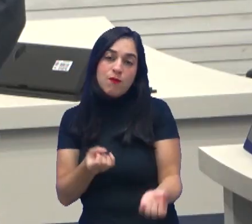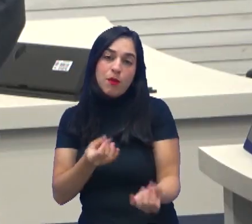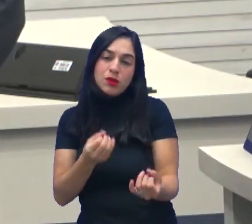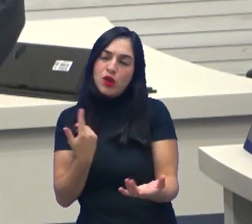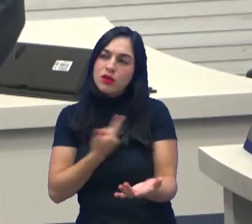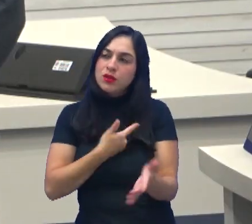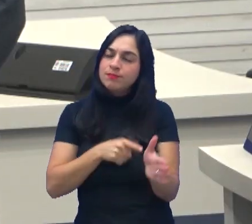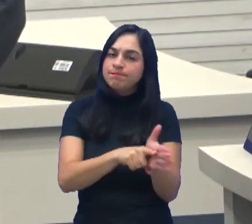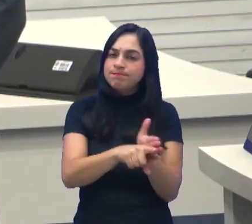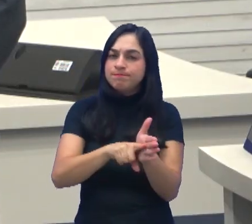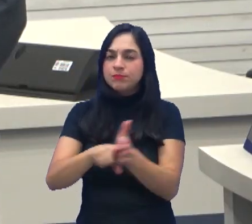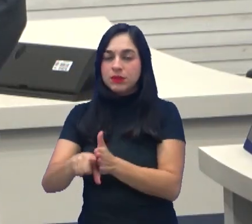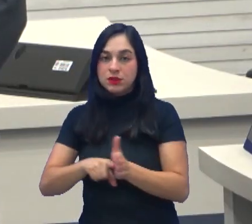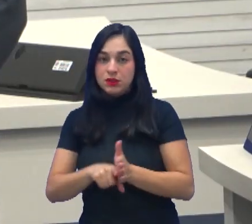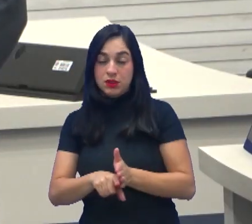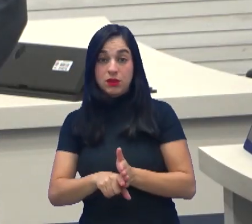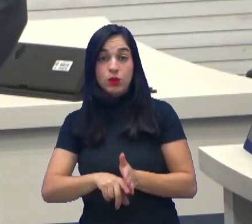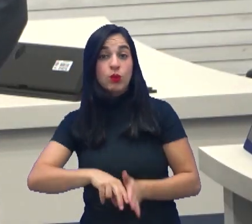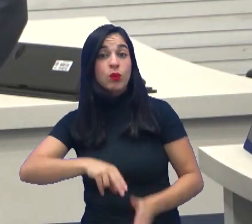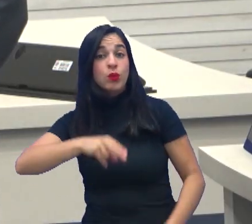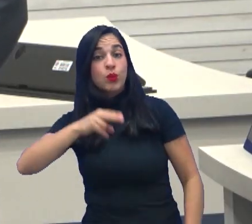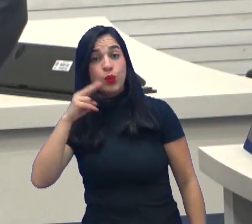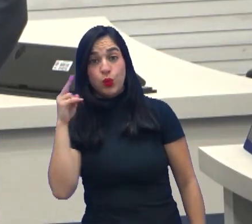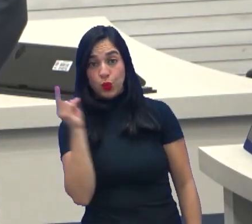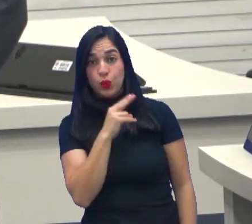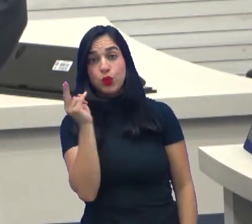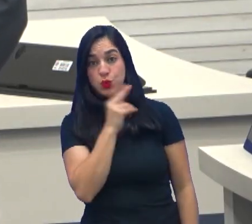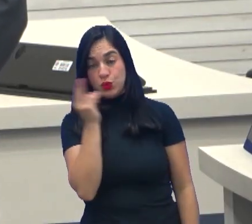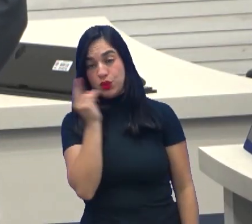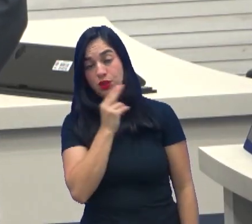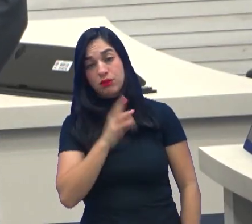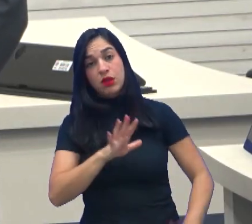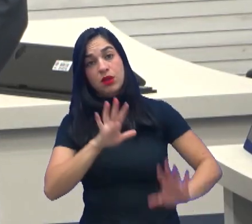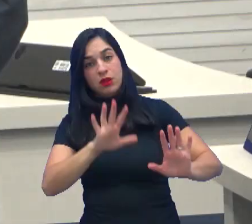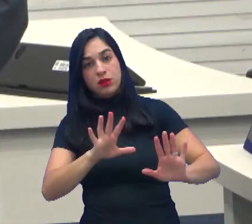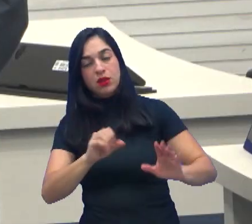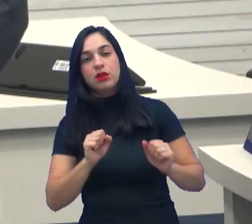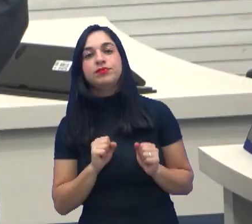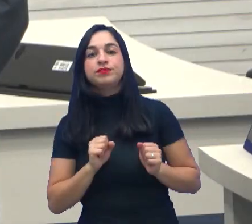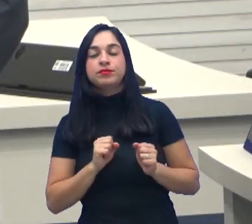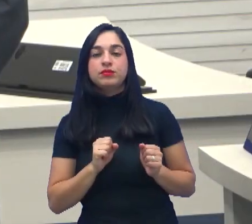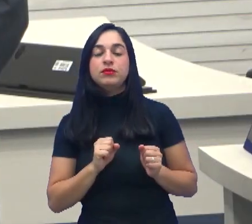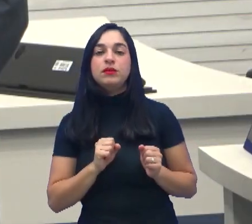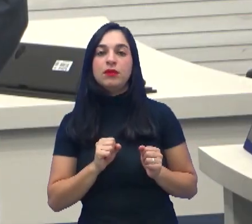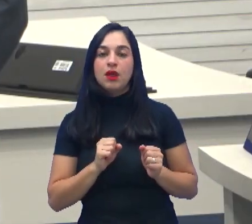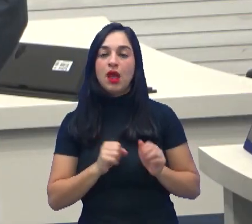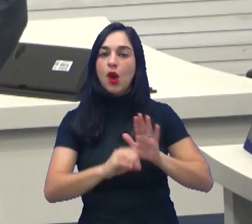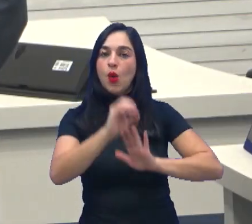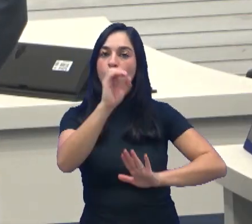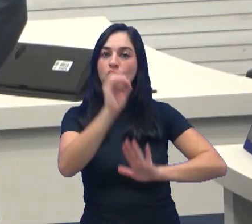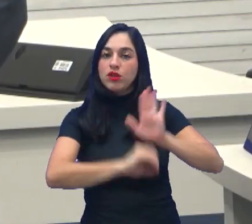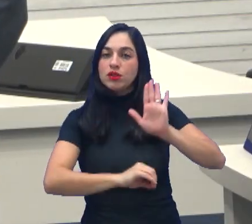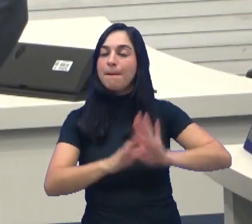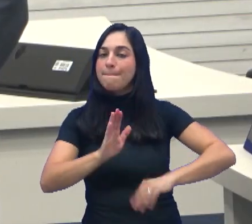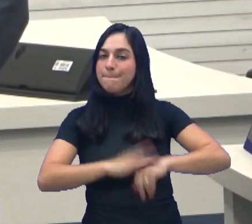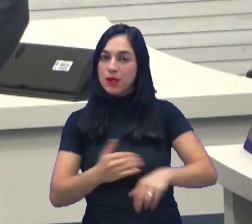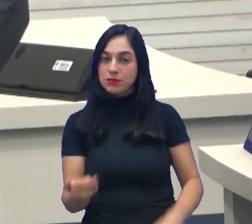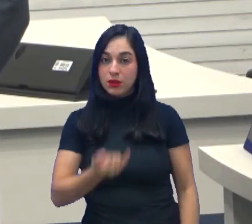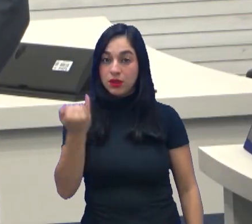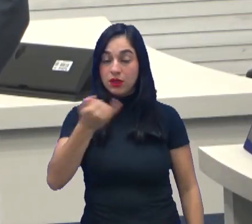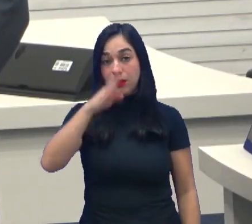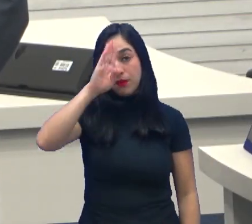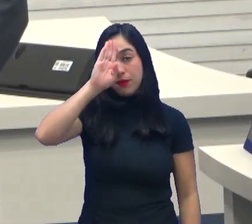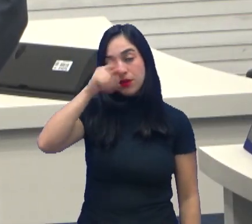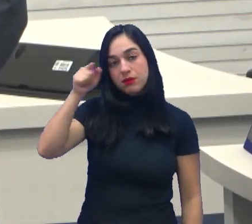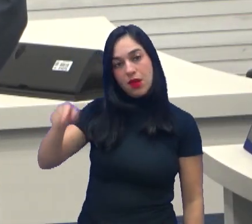diz, urgente, para nós, a medida do ofício ela é mais importante. Então, principalmente o vereador Lino Bispo, que